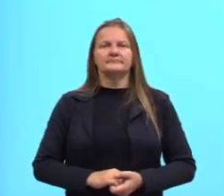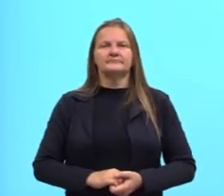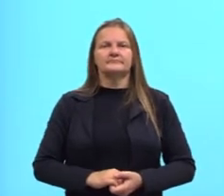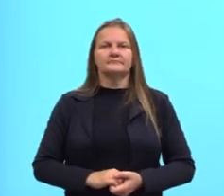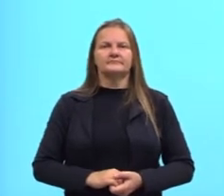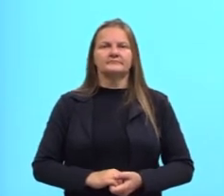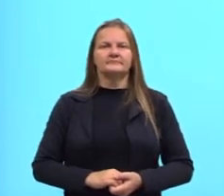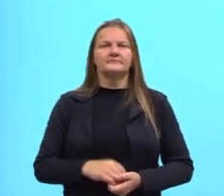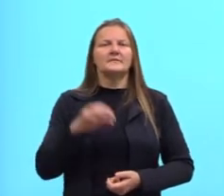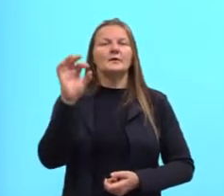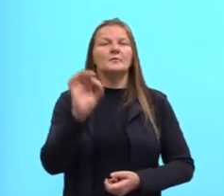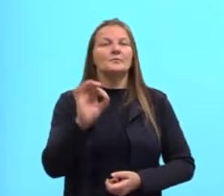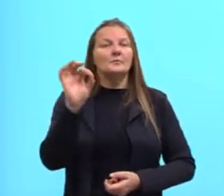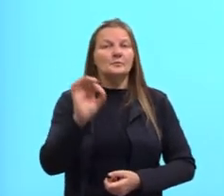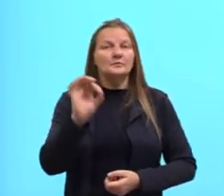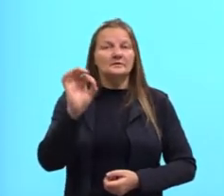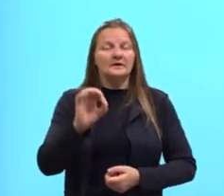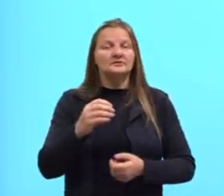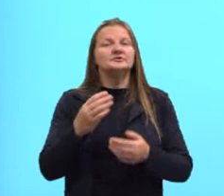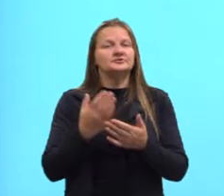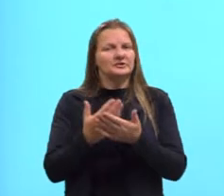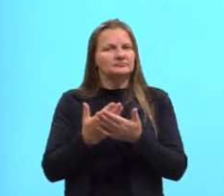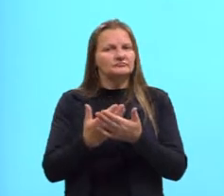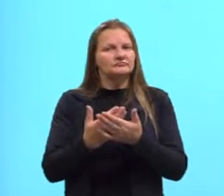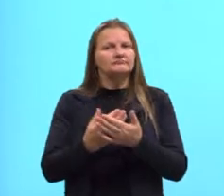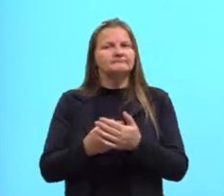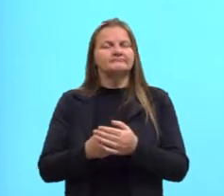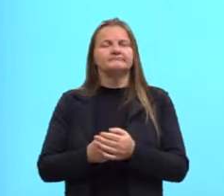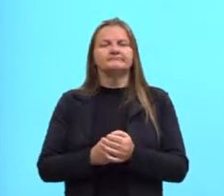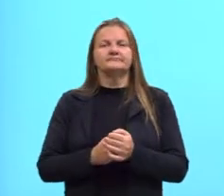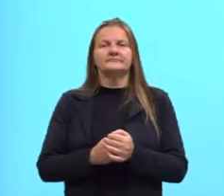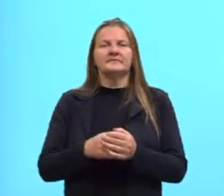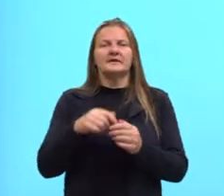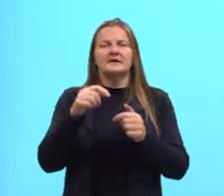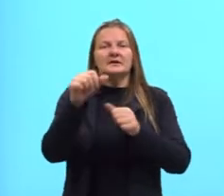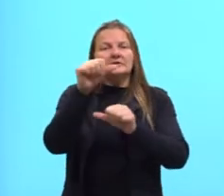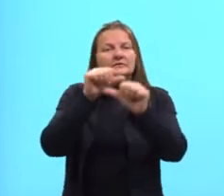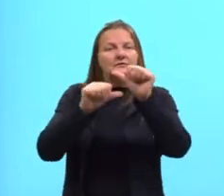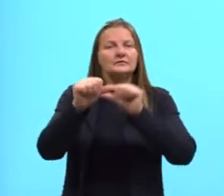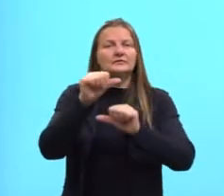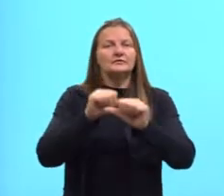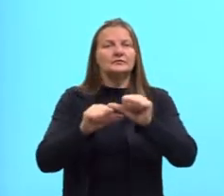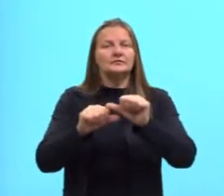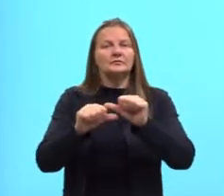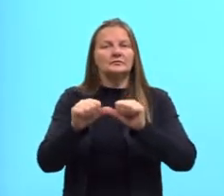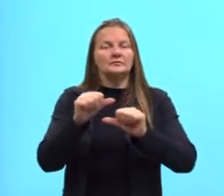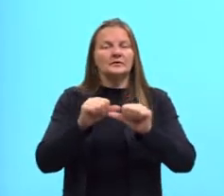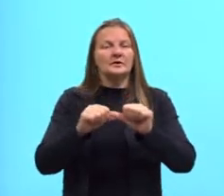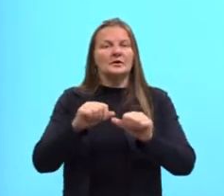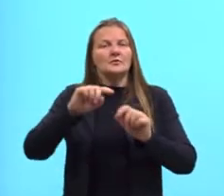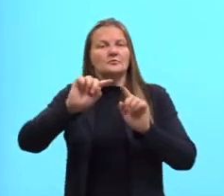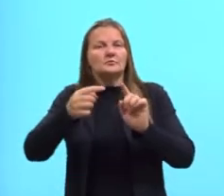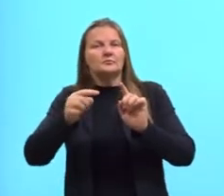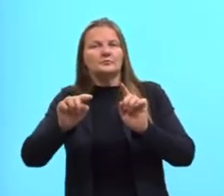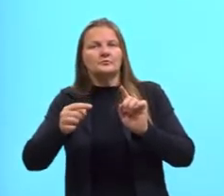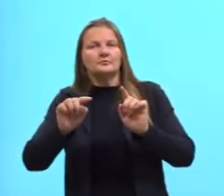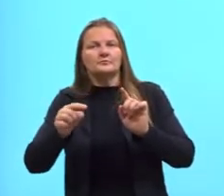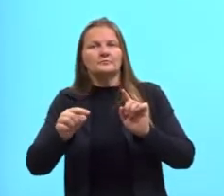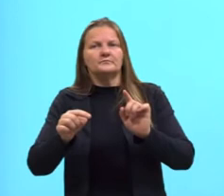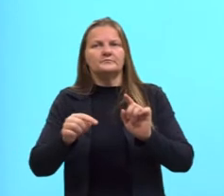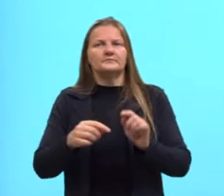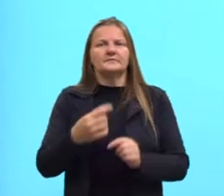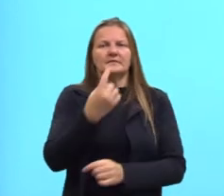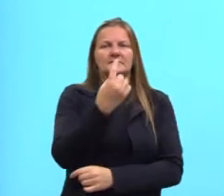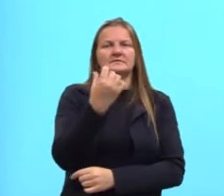nós trabalhamos porcentagem né frequentemente nós transformamos a porcentagem em um número decimal então